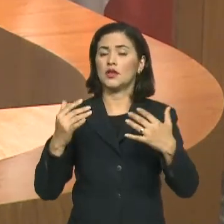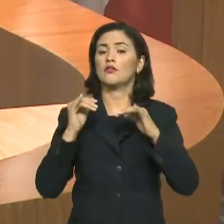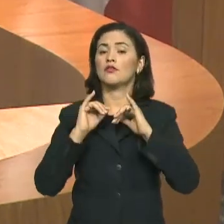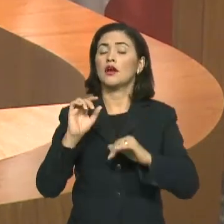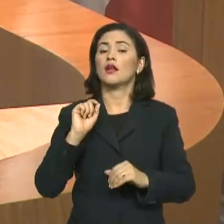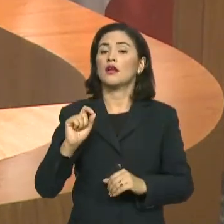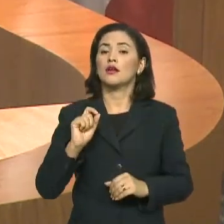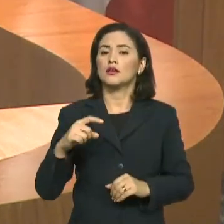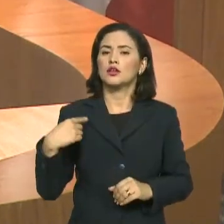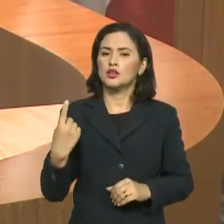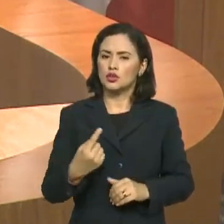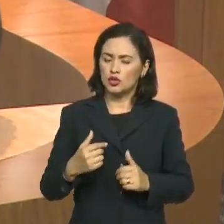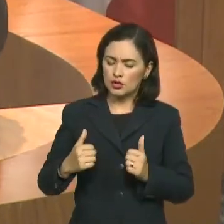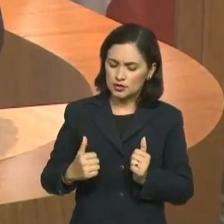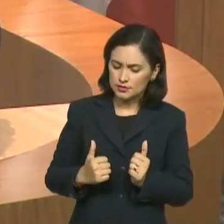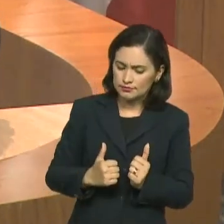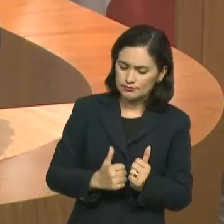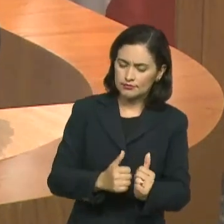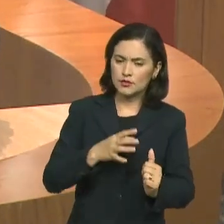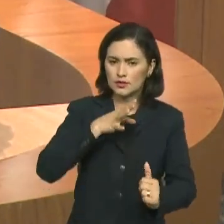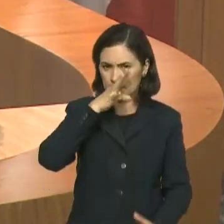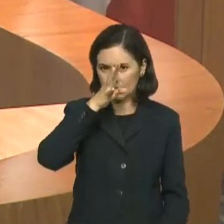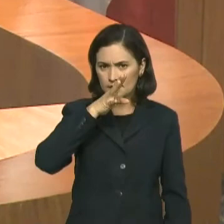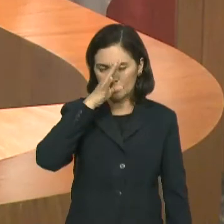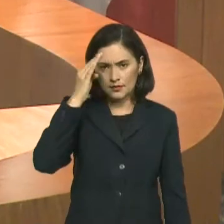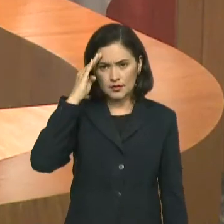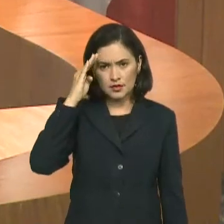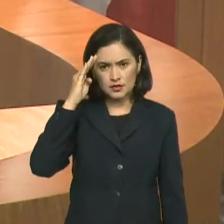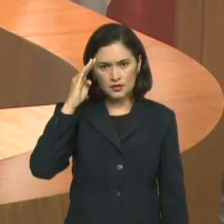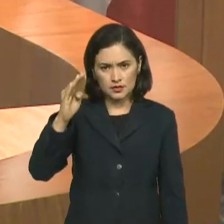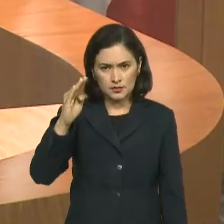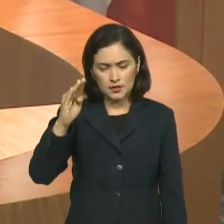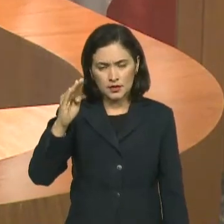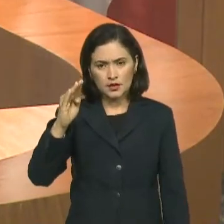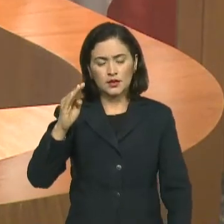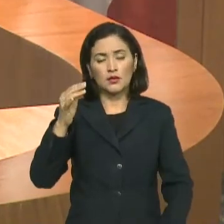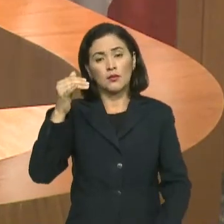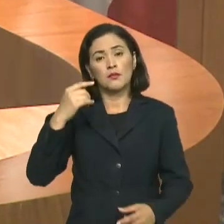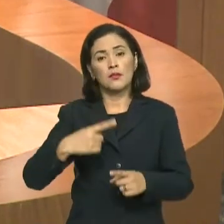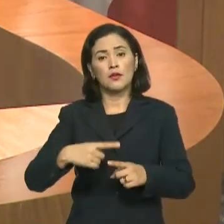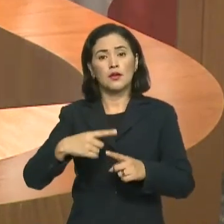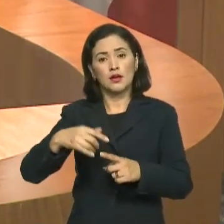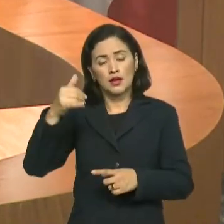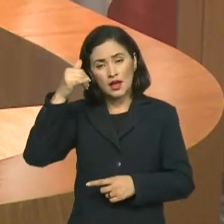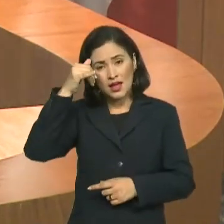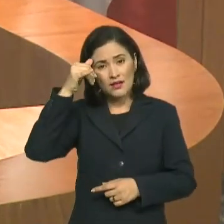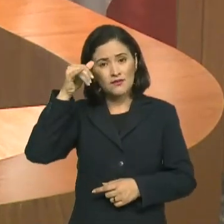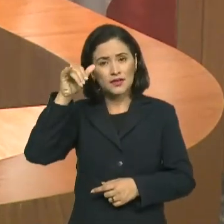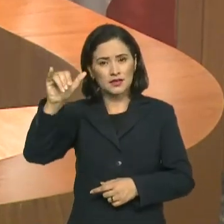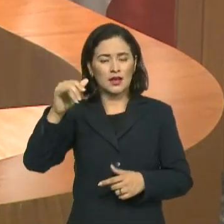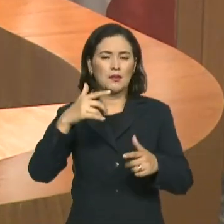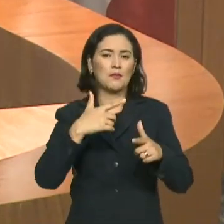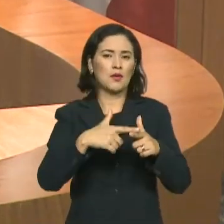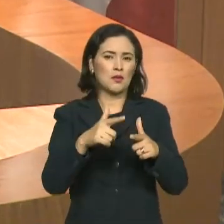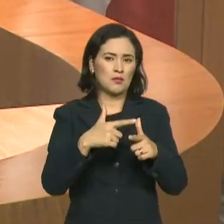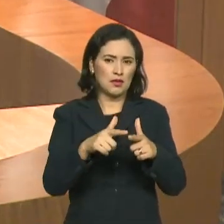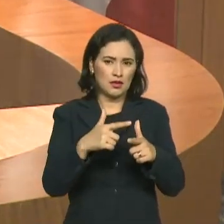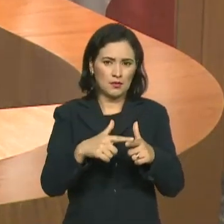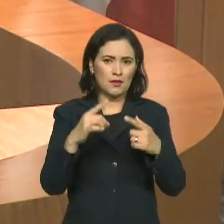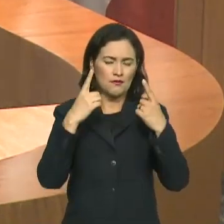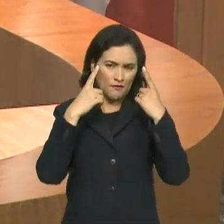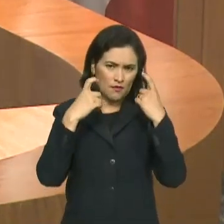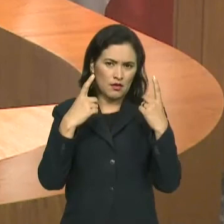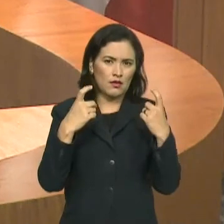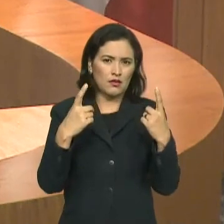este acompanhamento, sobretudo com a perspectiva de evitar um conflito inclusive que pode